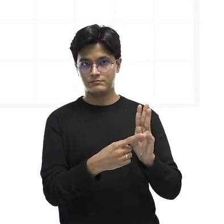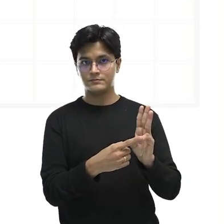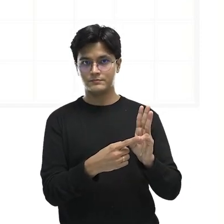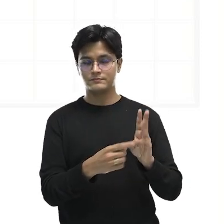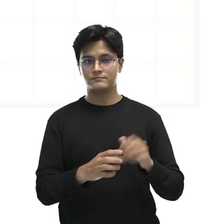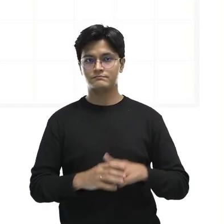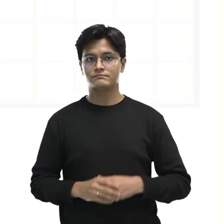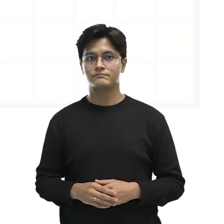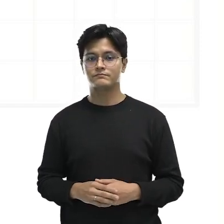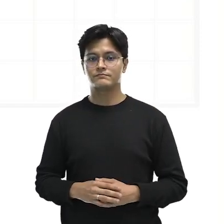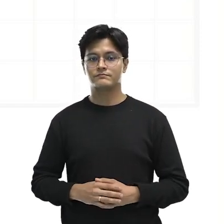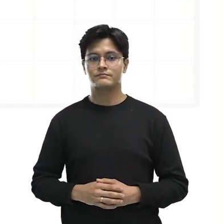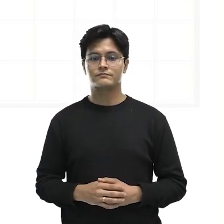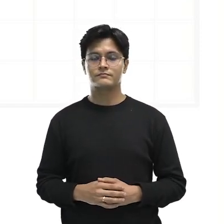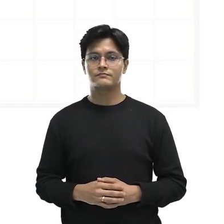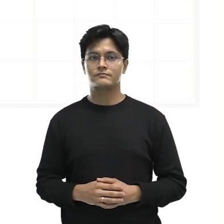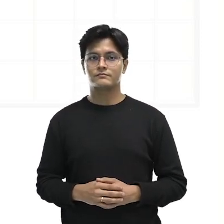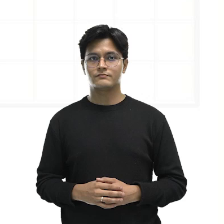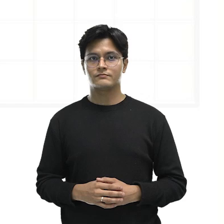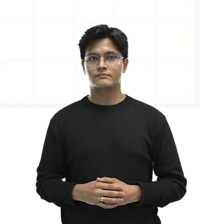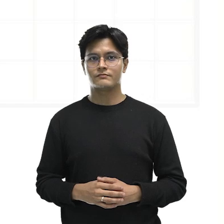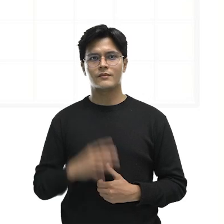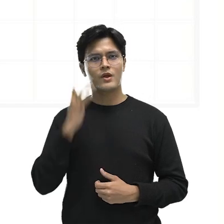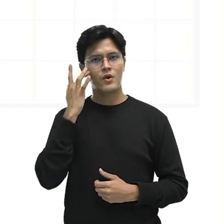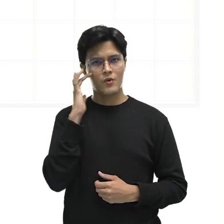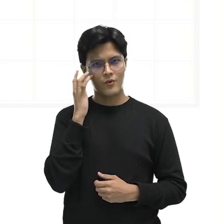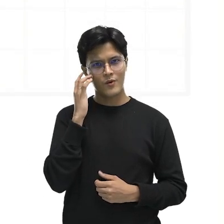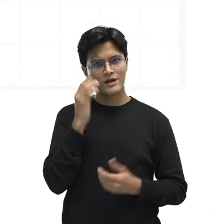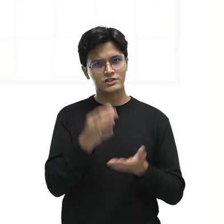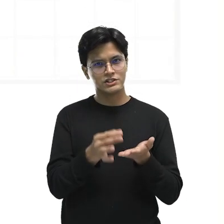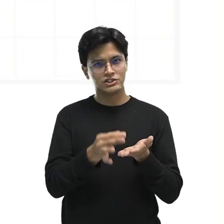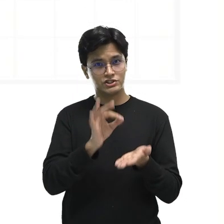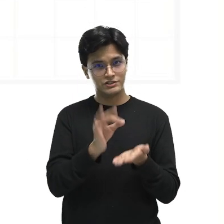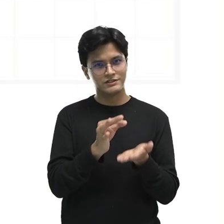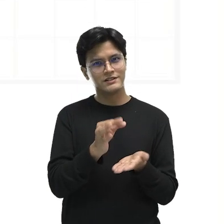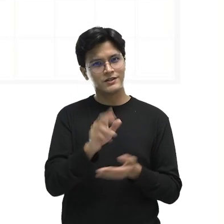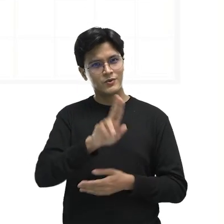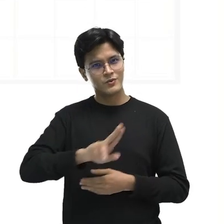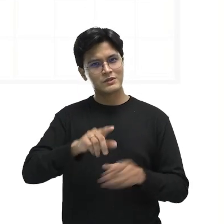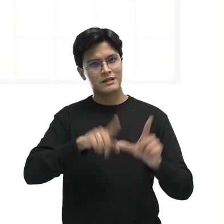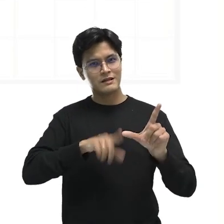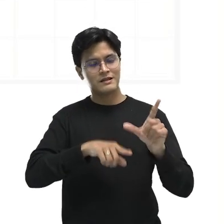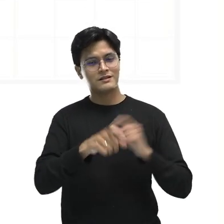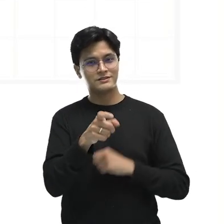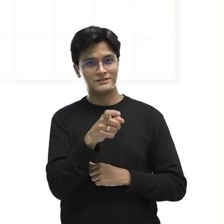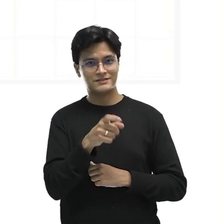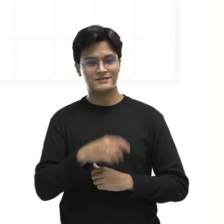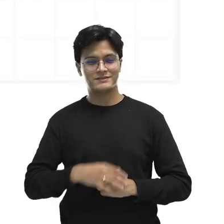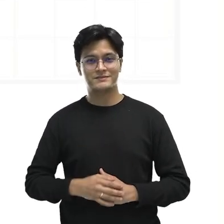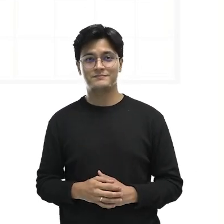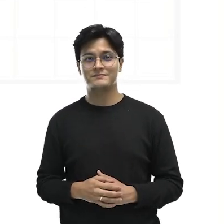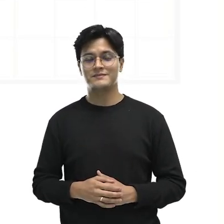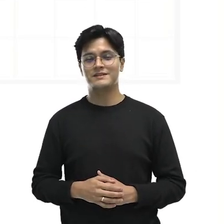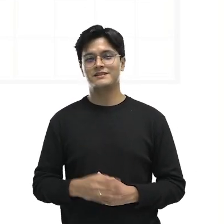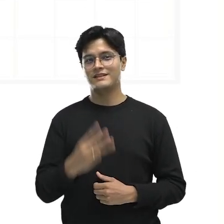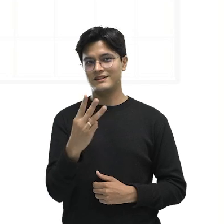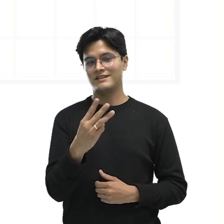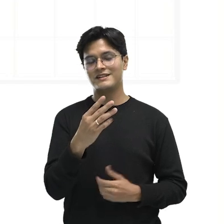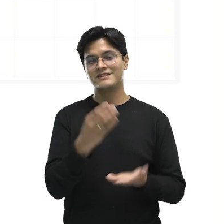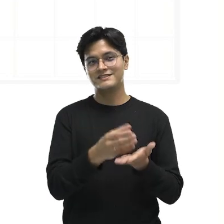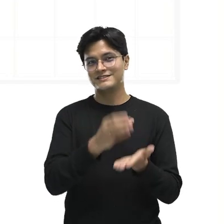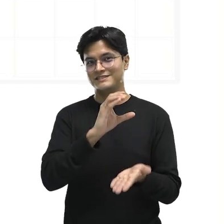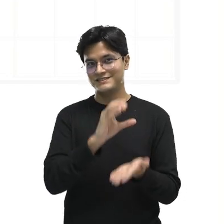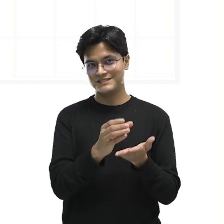vou colocar abreviado mesmo, tá? Eu acho que xícara é com X, né? 3 xícaras fazem 24